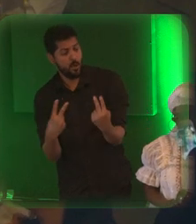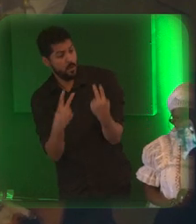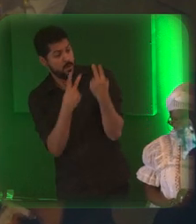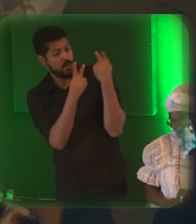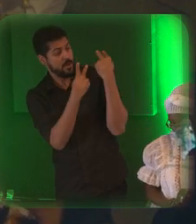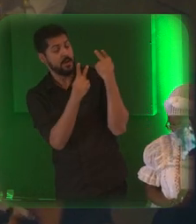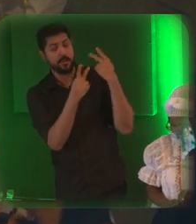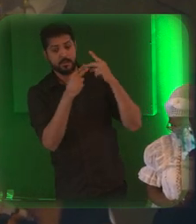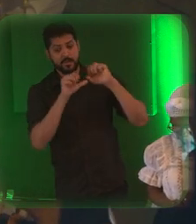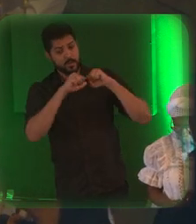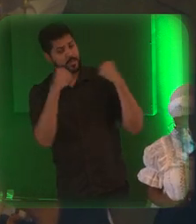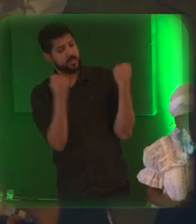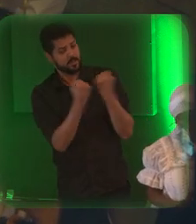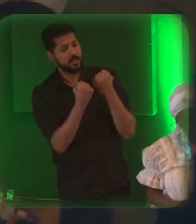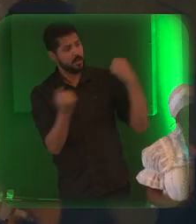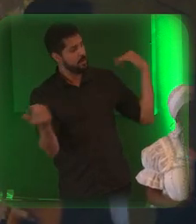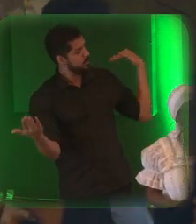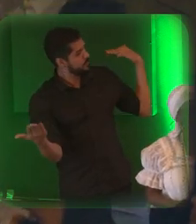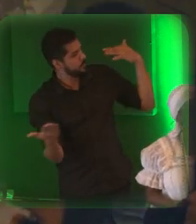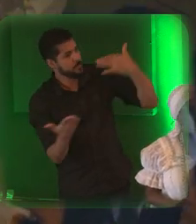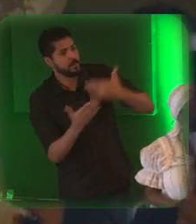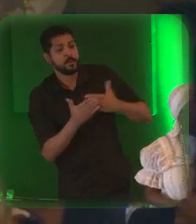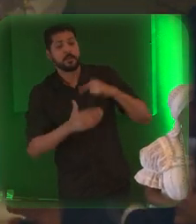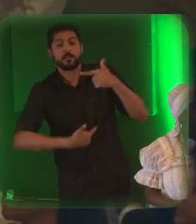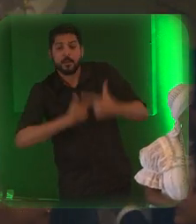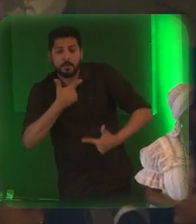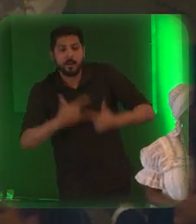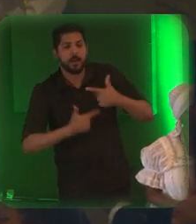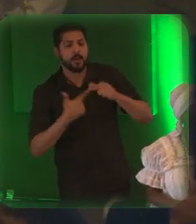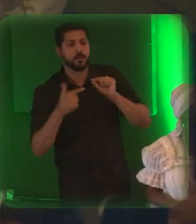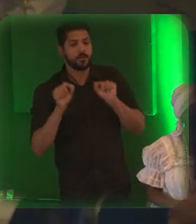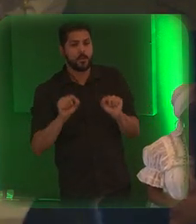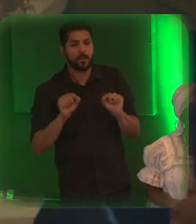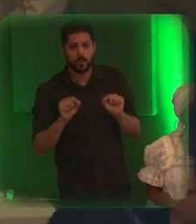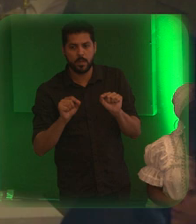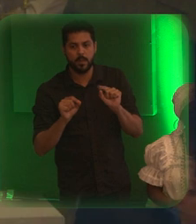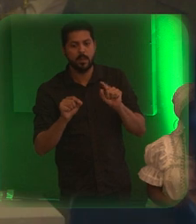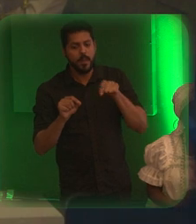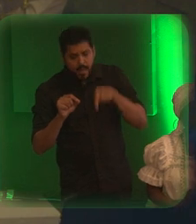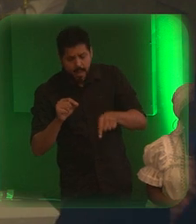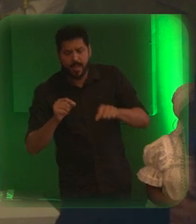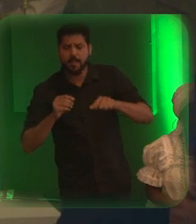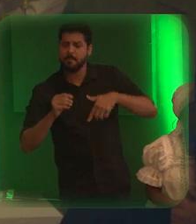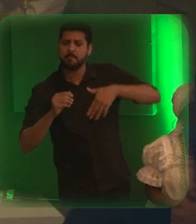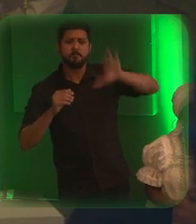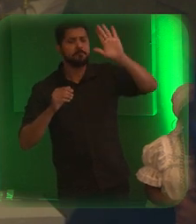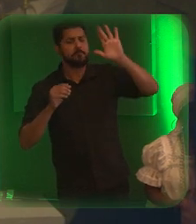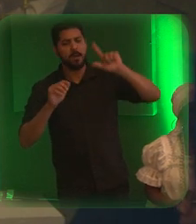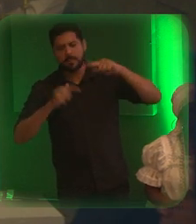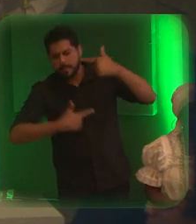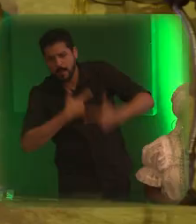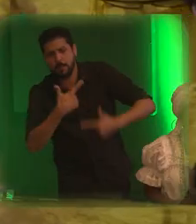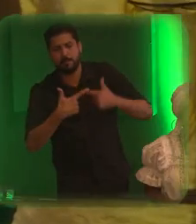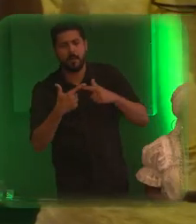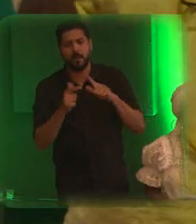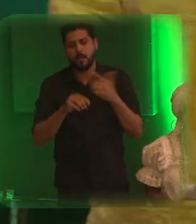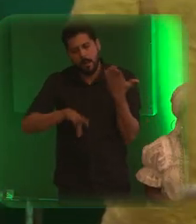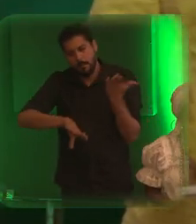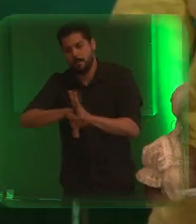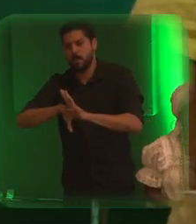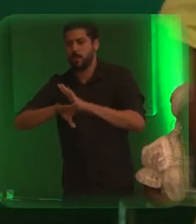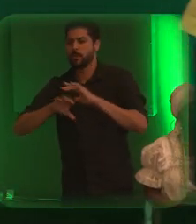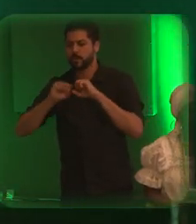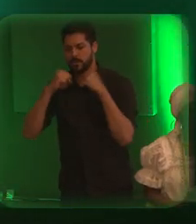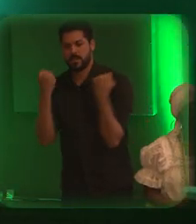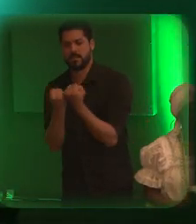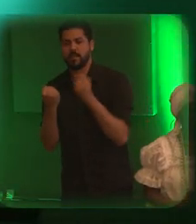socialmente, qual é o trabalho maior que é feito por essa sociedade? É os terreiros de Candomblé que faz esse